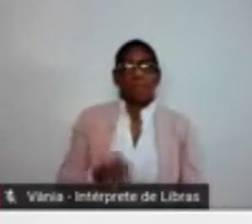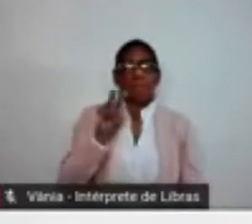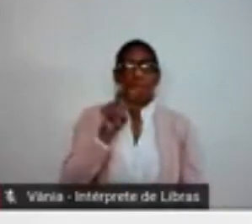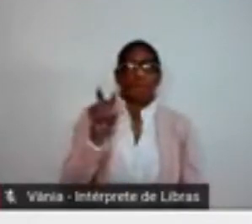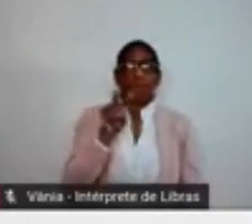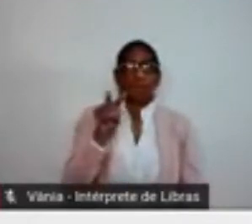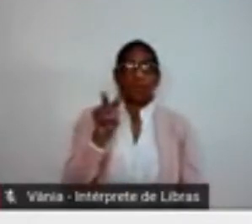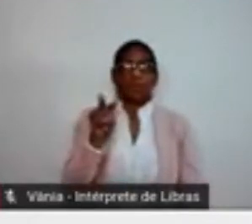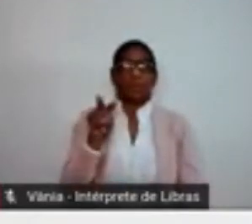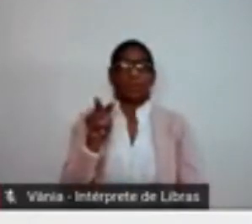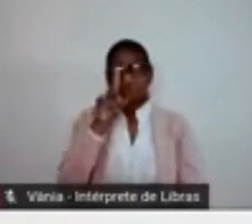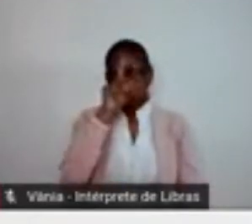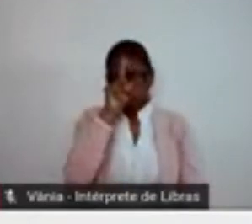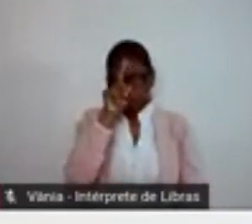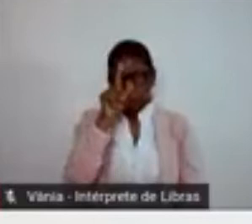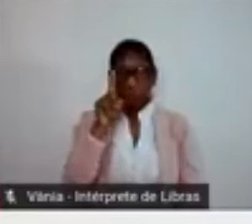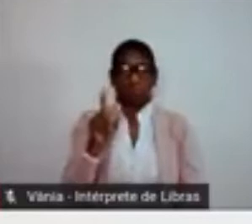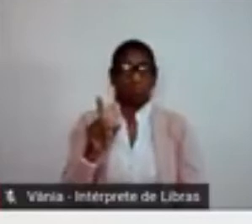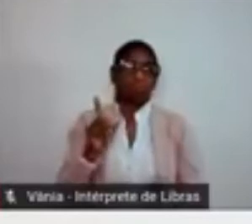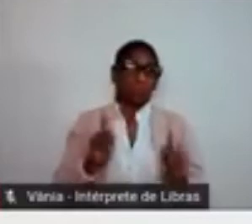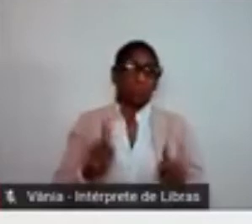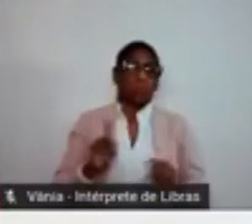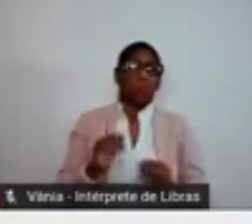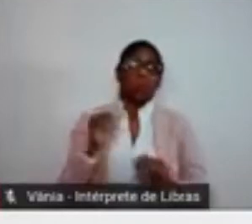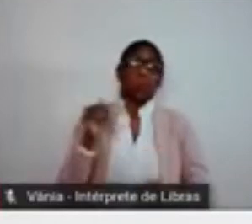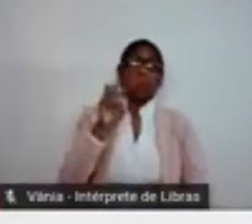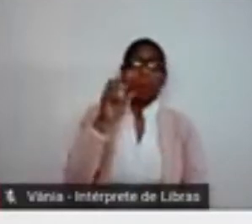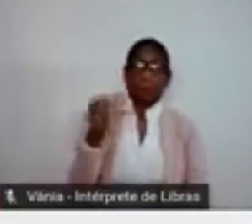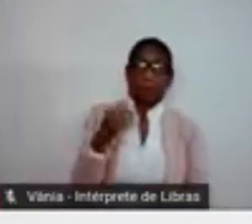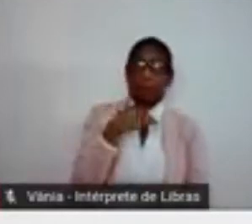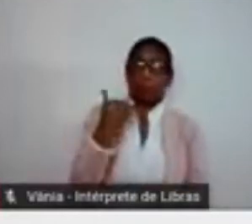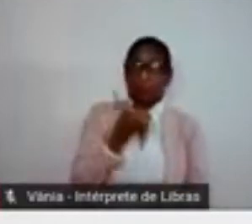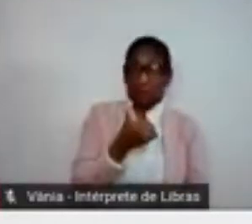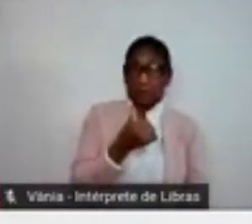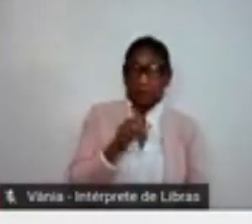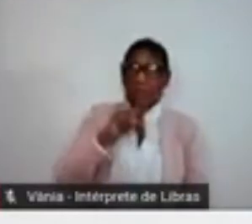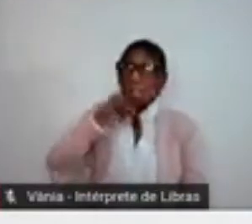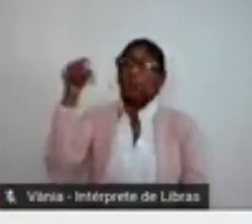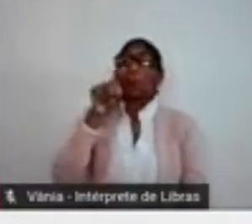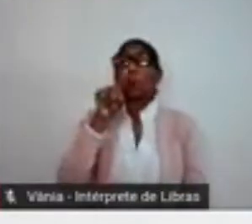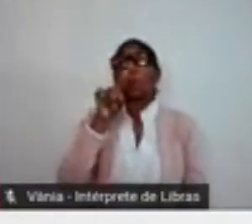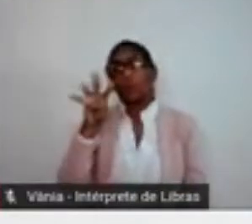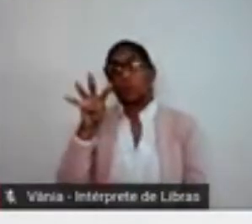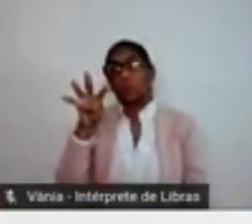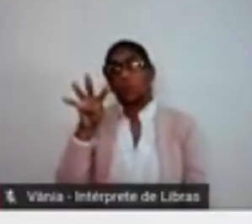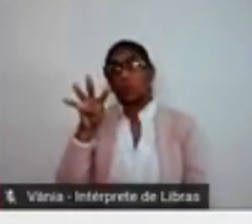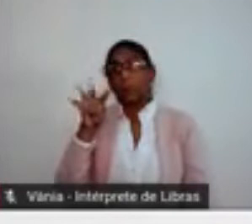22 hospitalizações, foi para 36, óbitos tinham sido 6, foram para 15, foram 14